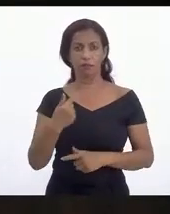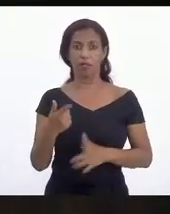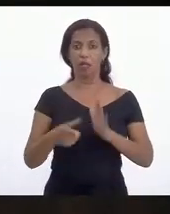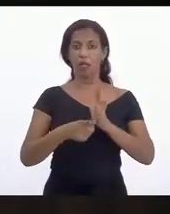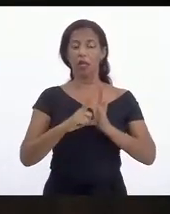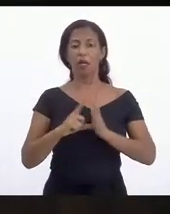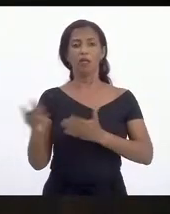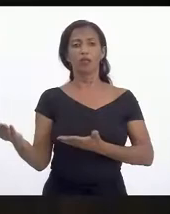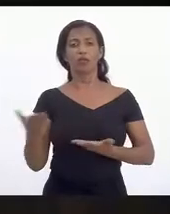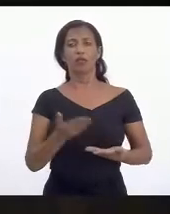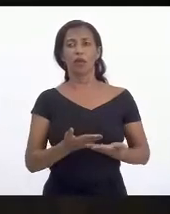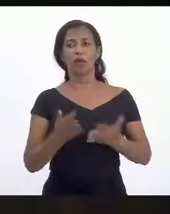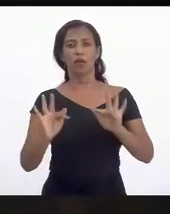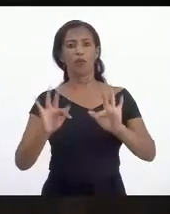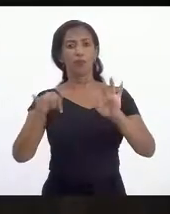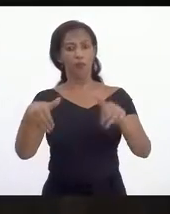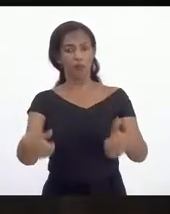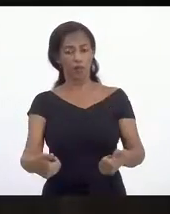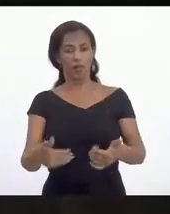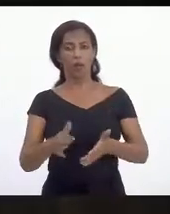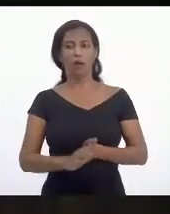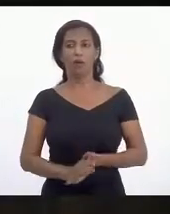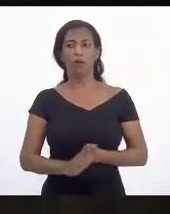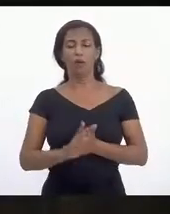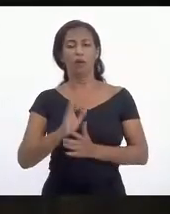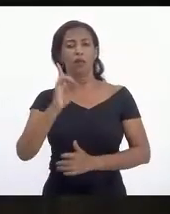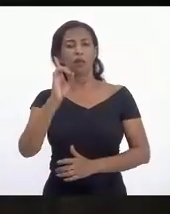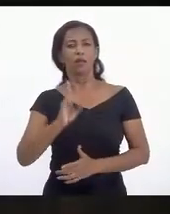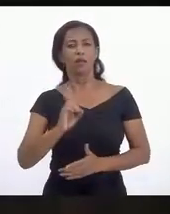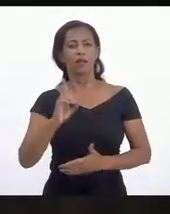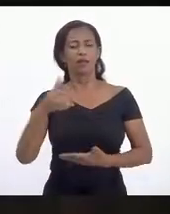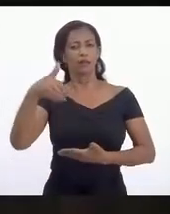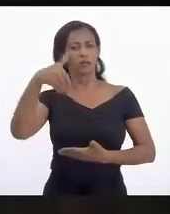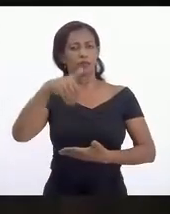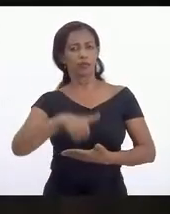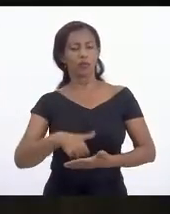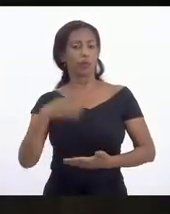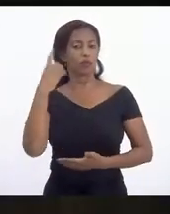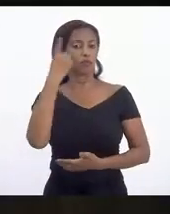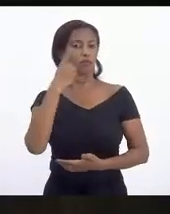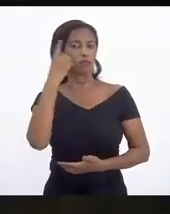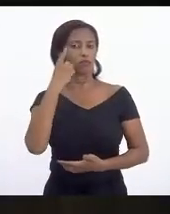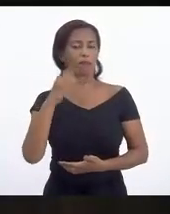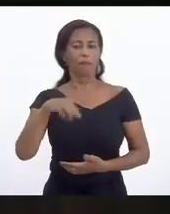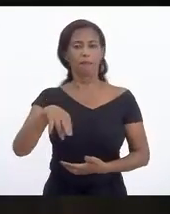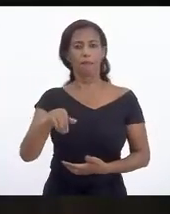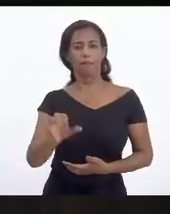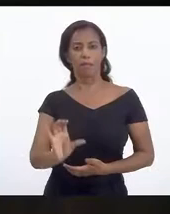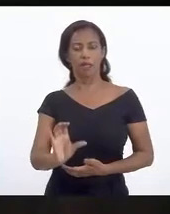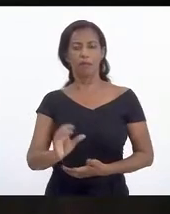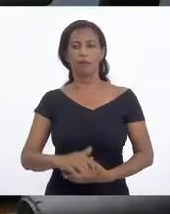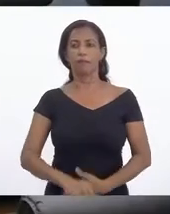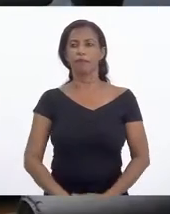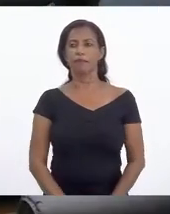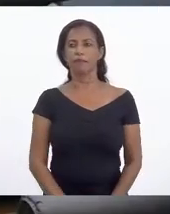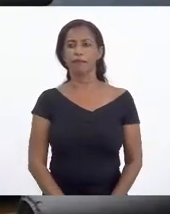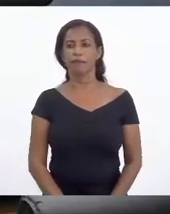Antes de chamar o expediente final, para a declaração de voto, o deputado Carlos Mink.